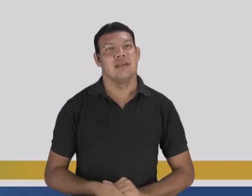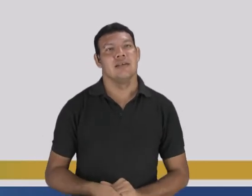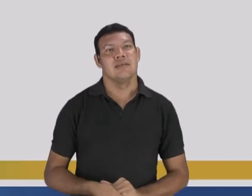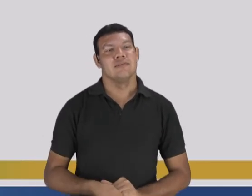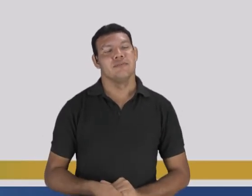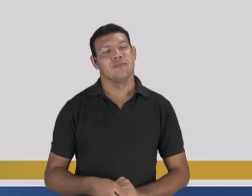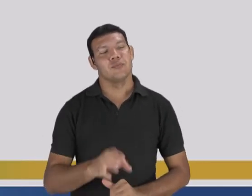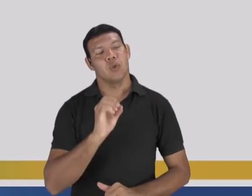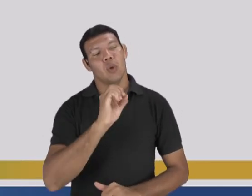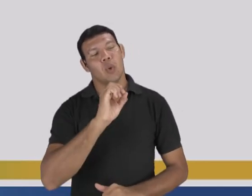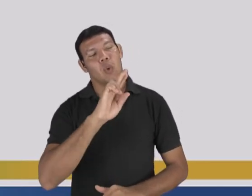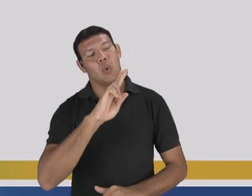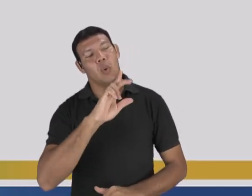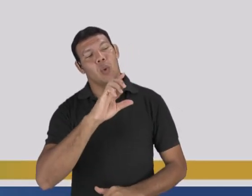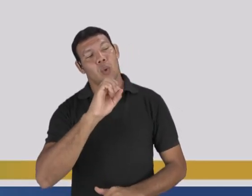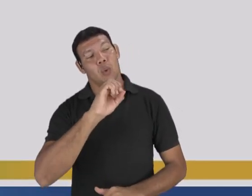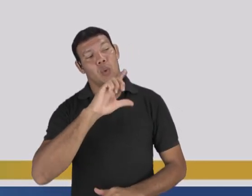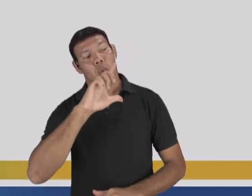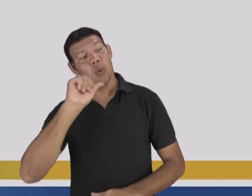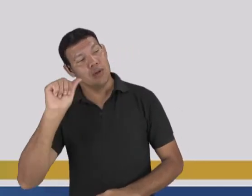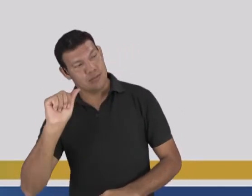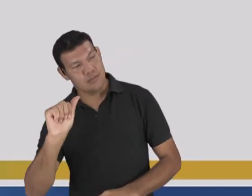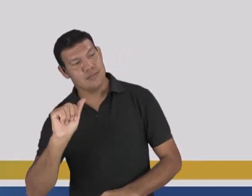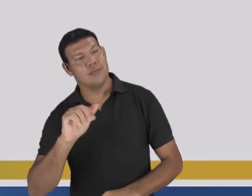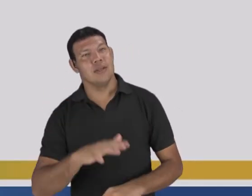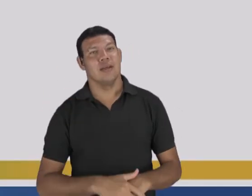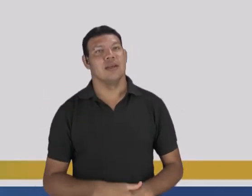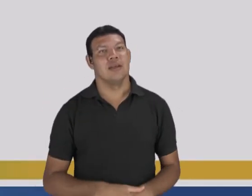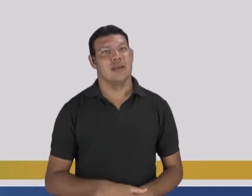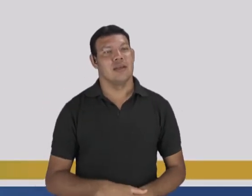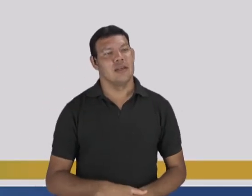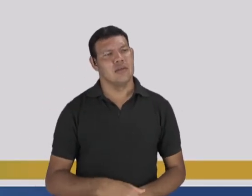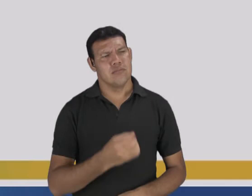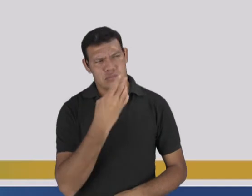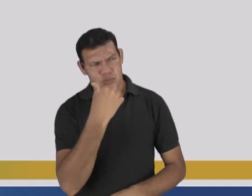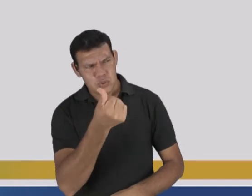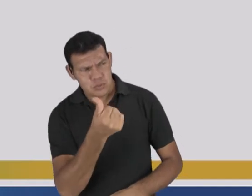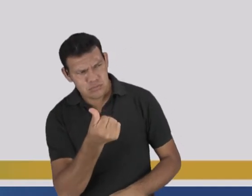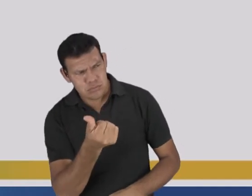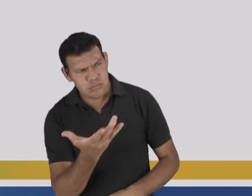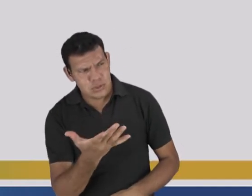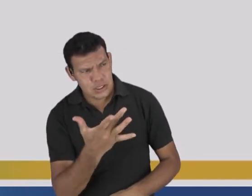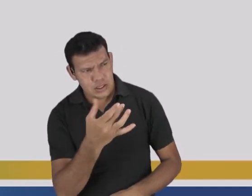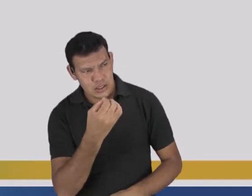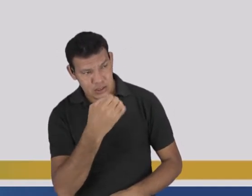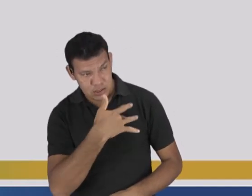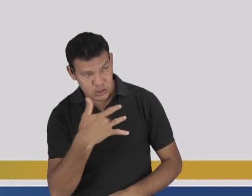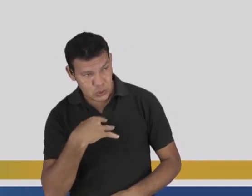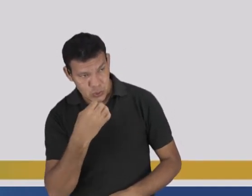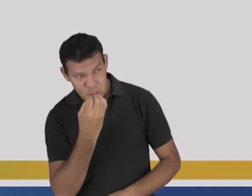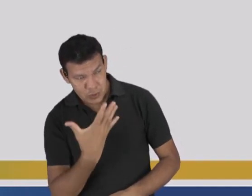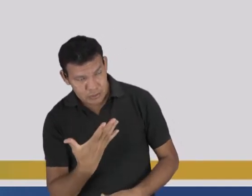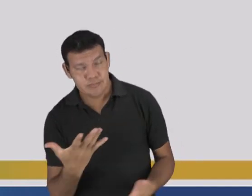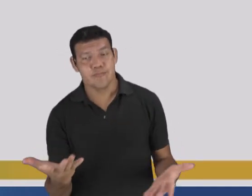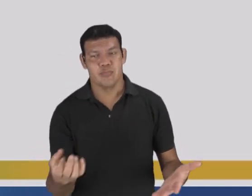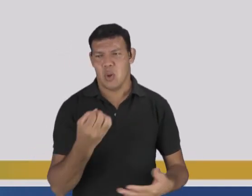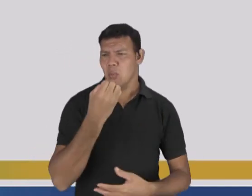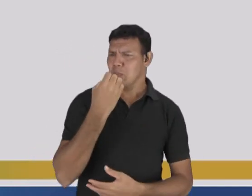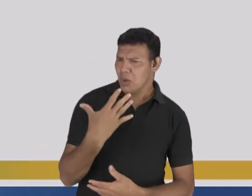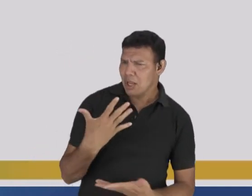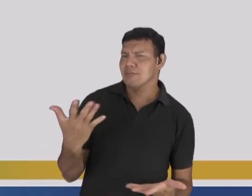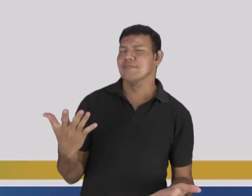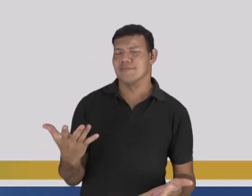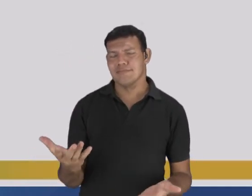tal? Né? Que tal? É para perguntar como você está, como é que você se sente, né? Eu estou bem, estou